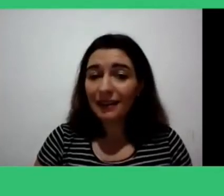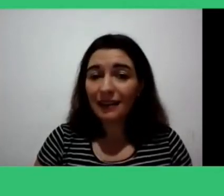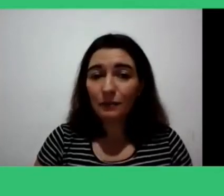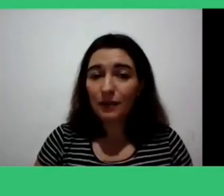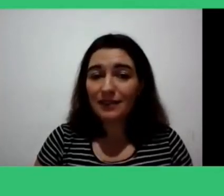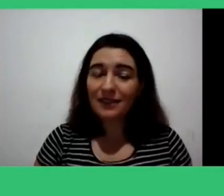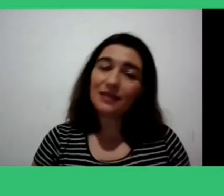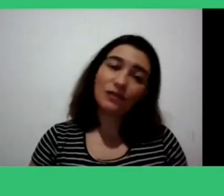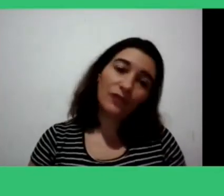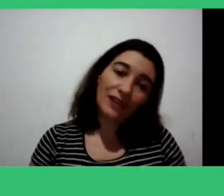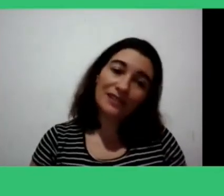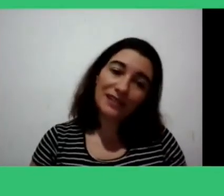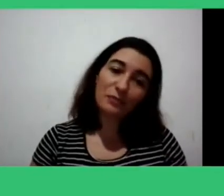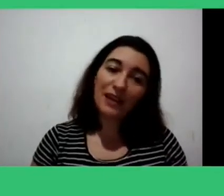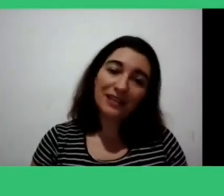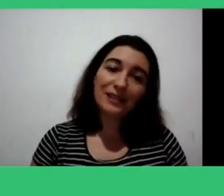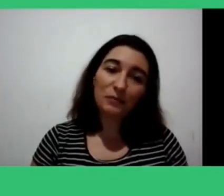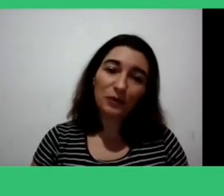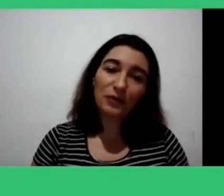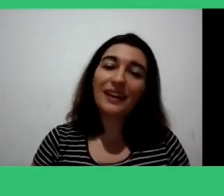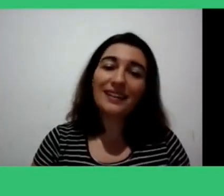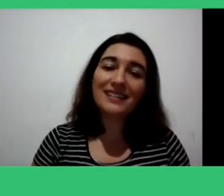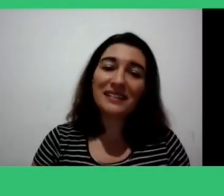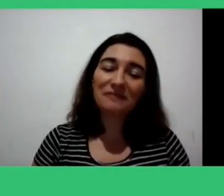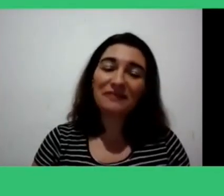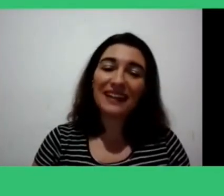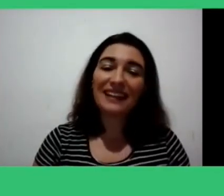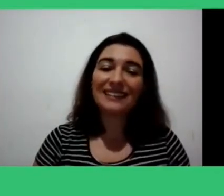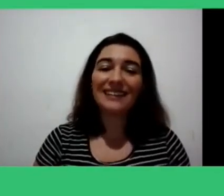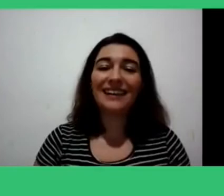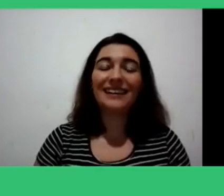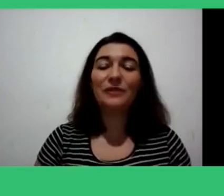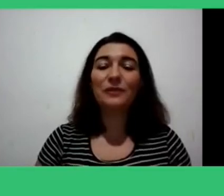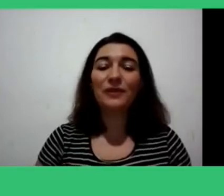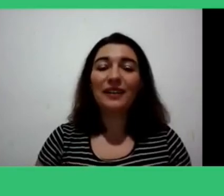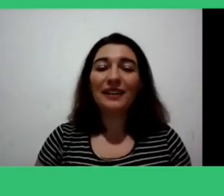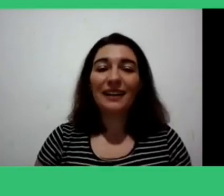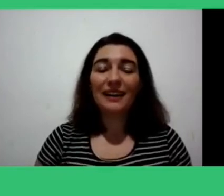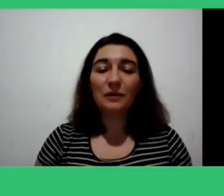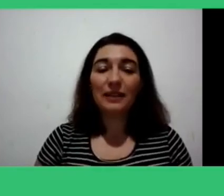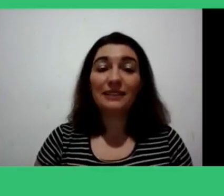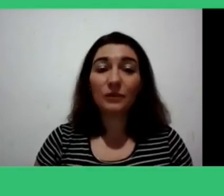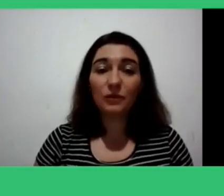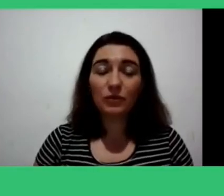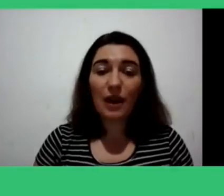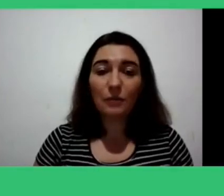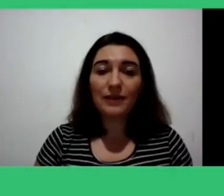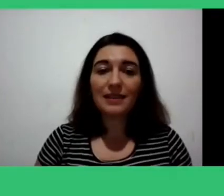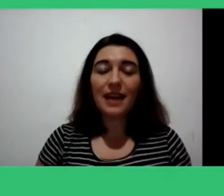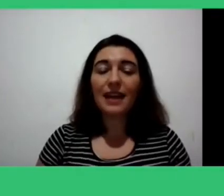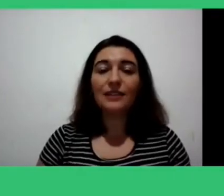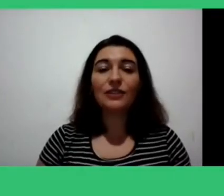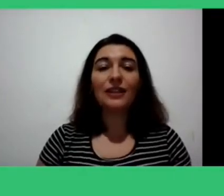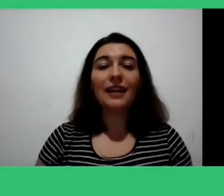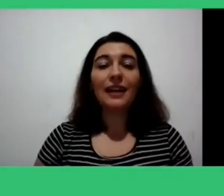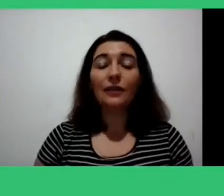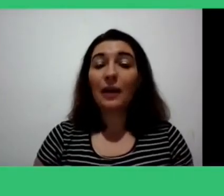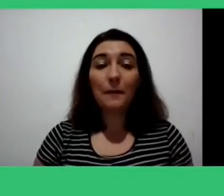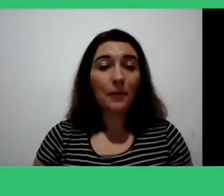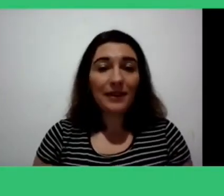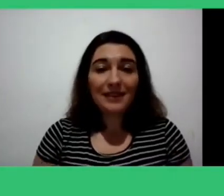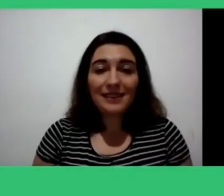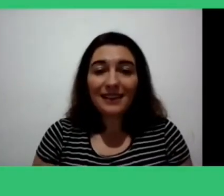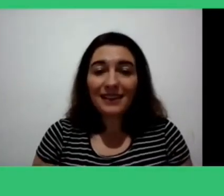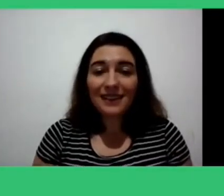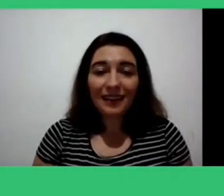piadas em Libras, que são diferentes das piadas em português, né? Elas têm aí uma questão cultural presente. Eu